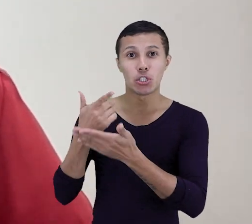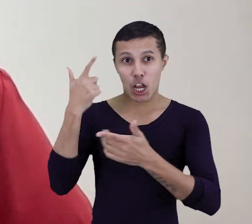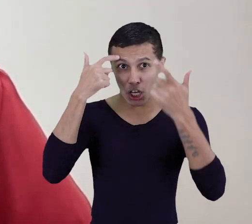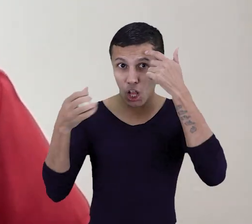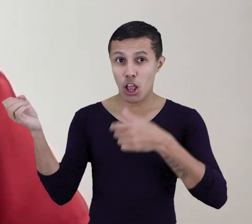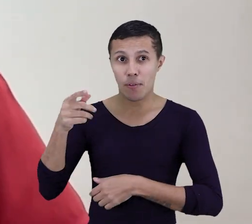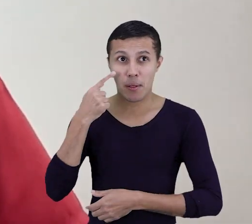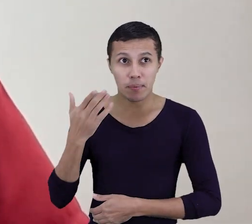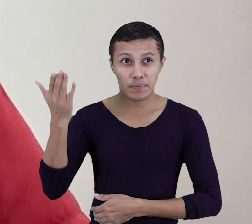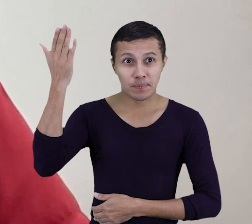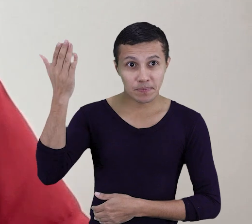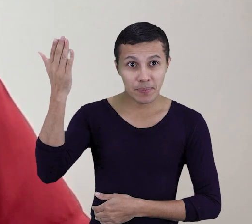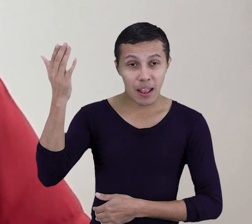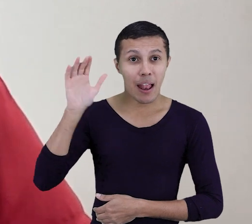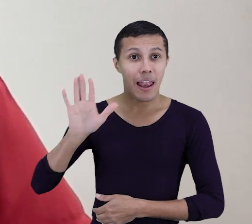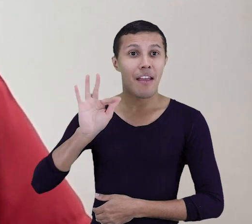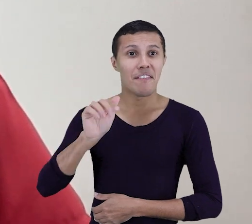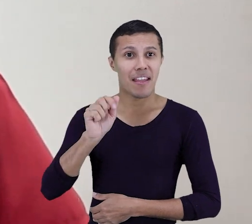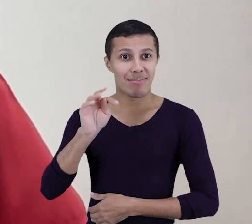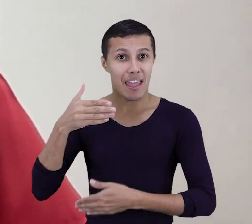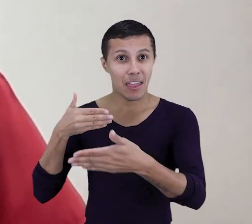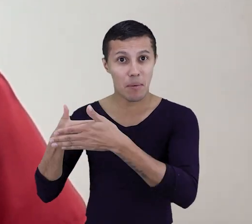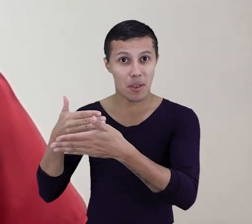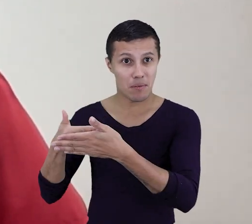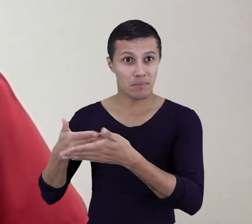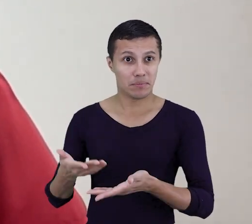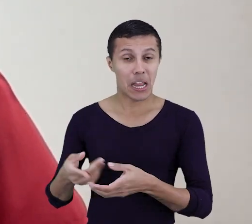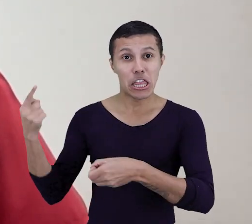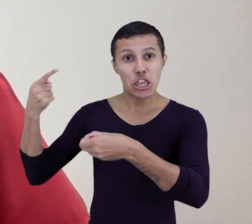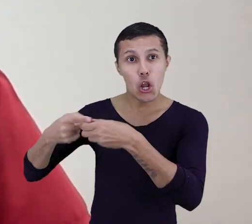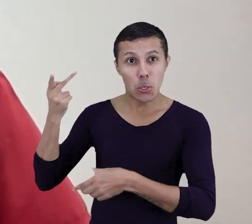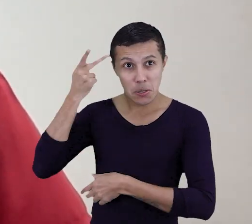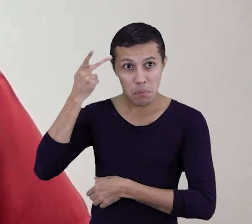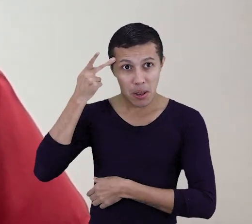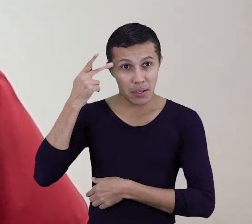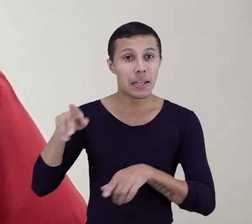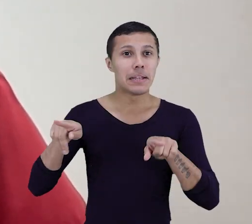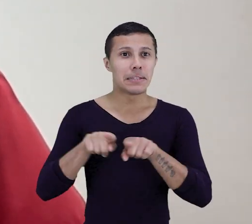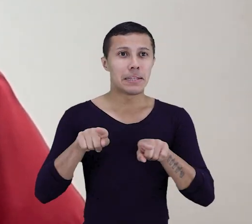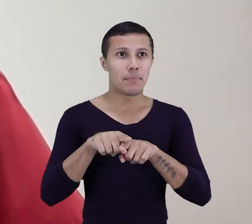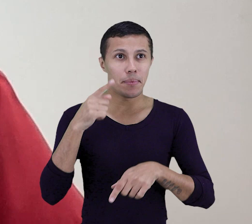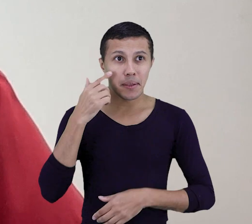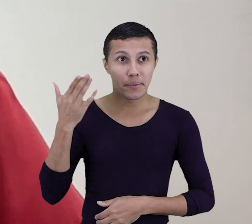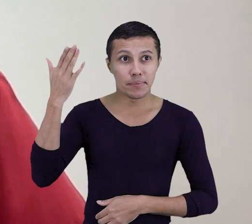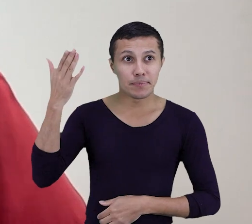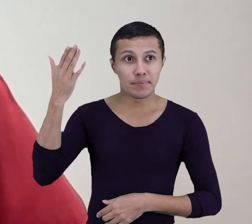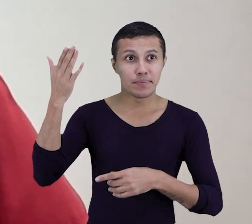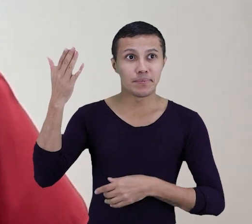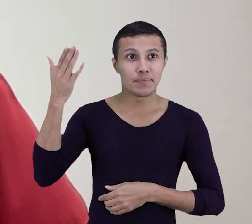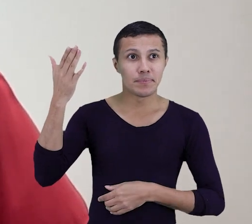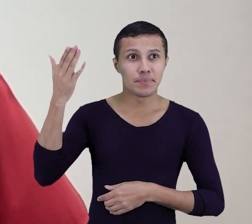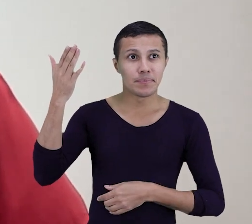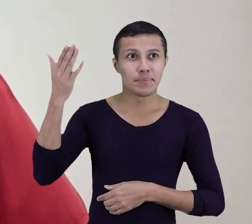FATEC em Ribeirão, participamos em seguida do Super Empreende, o Parque Tecnológico.